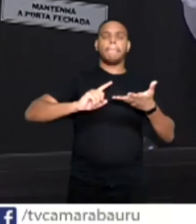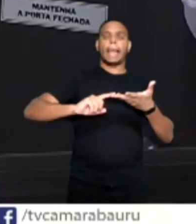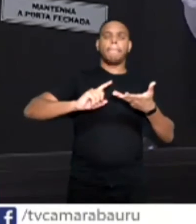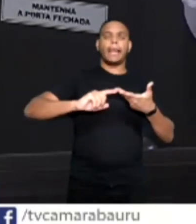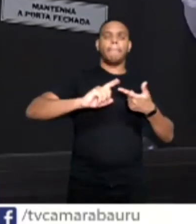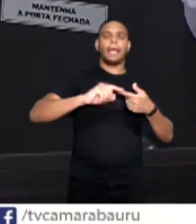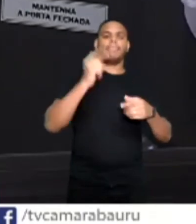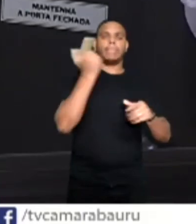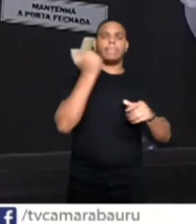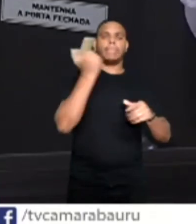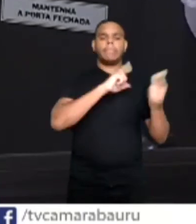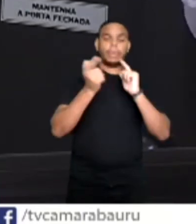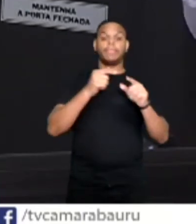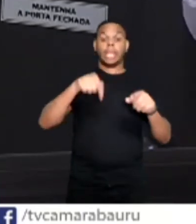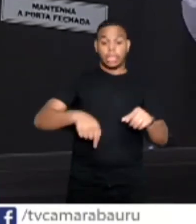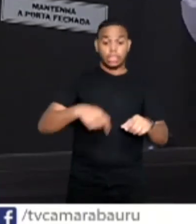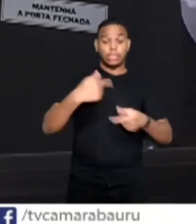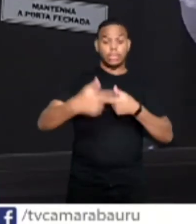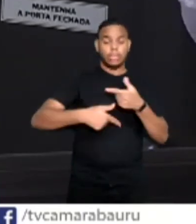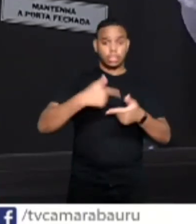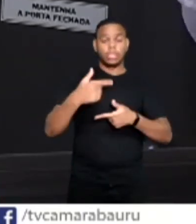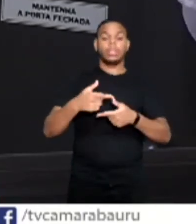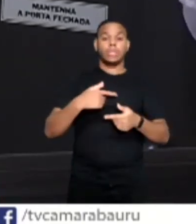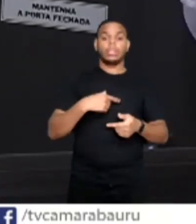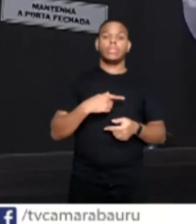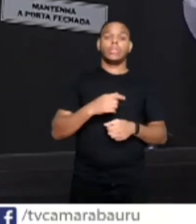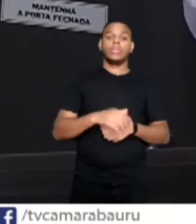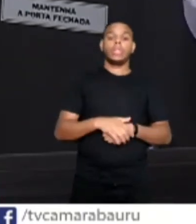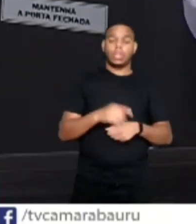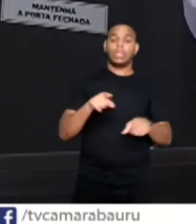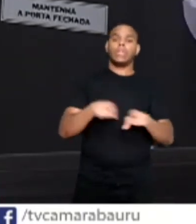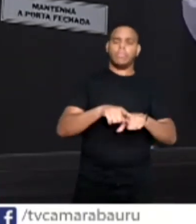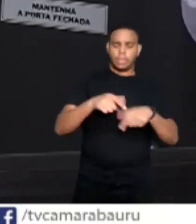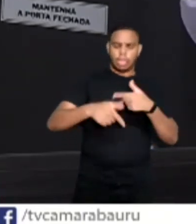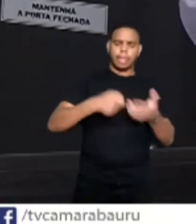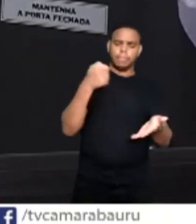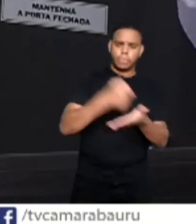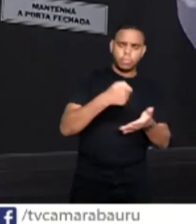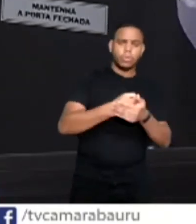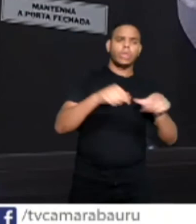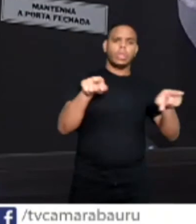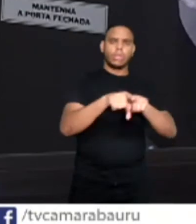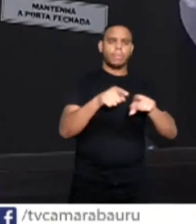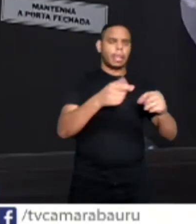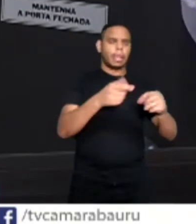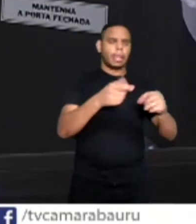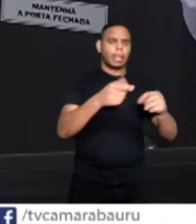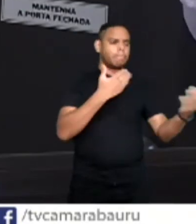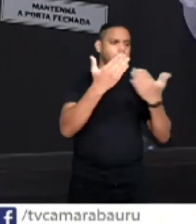onde essa casa não se furtou de cobrar, de fazer o debate e de continuar cobrando.